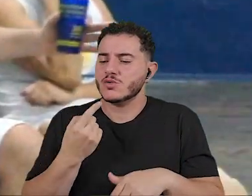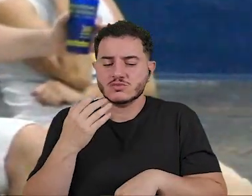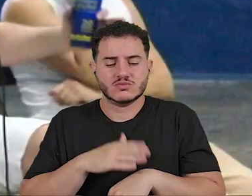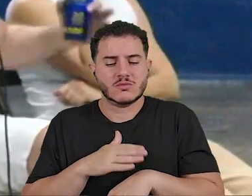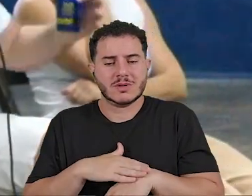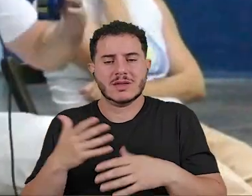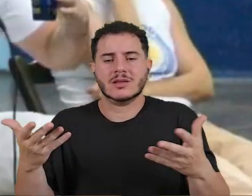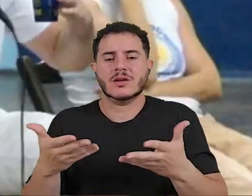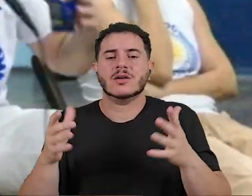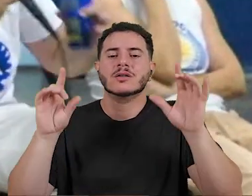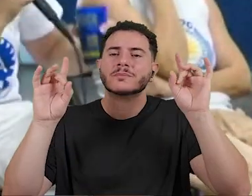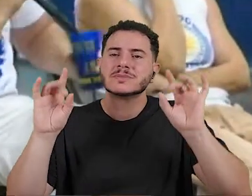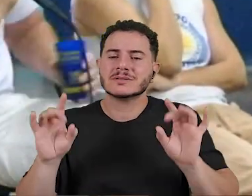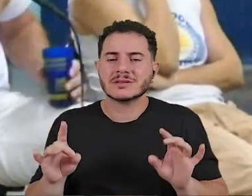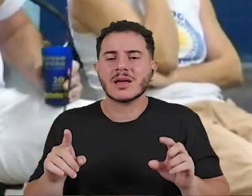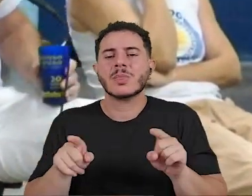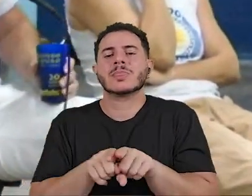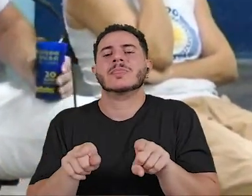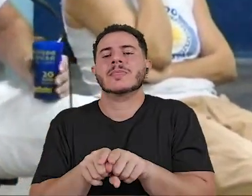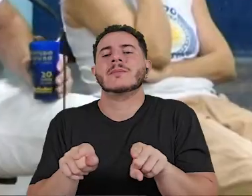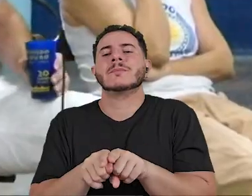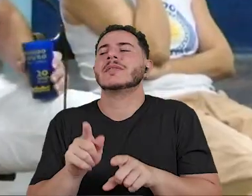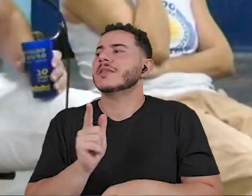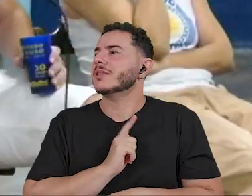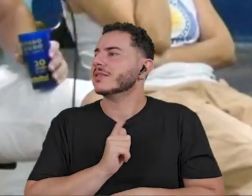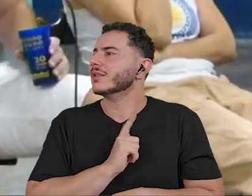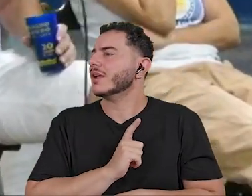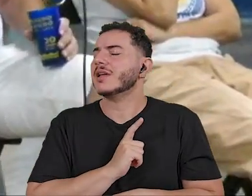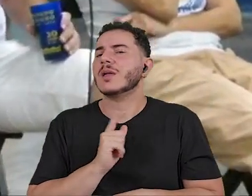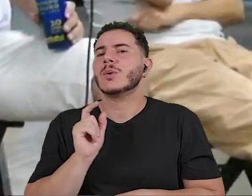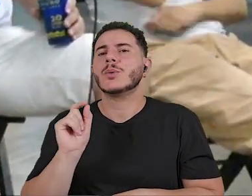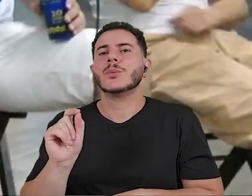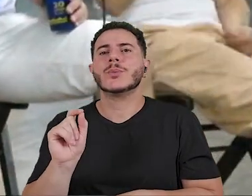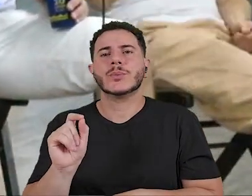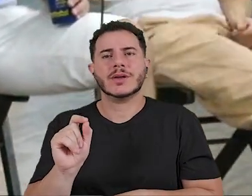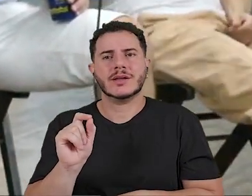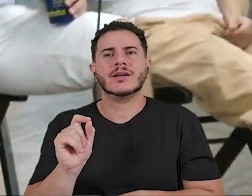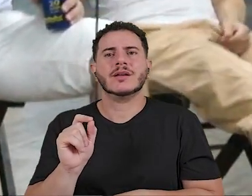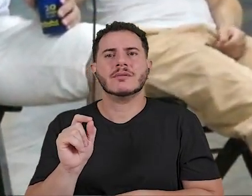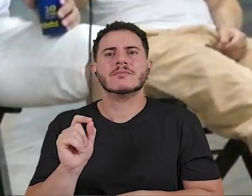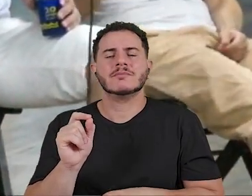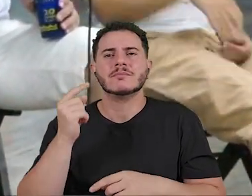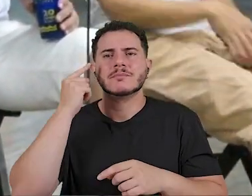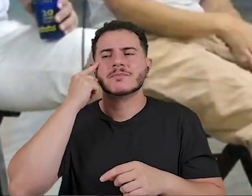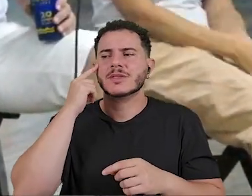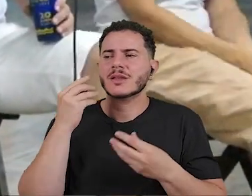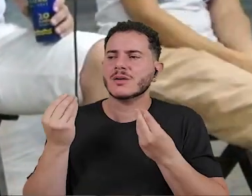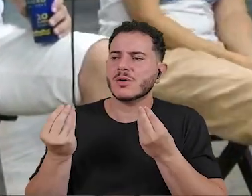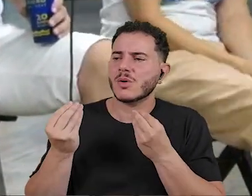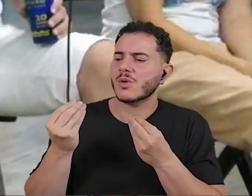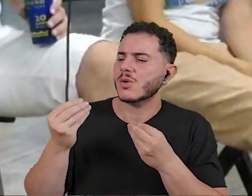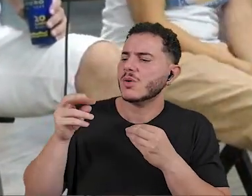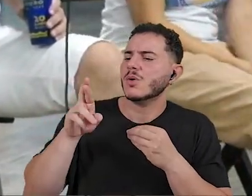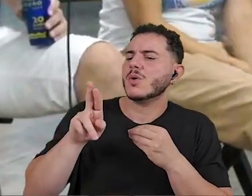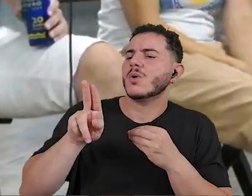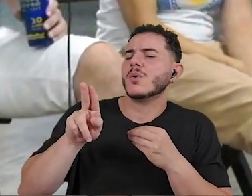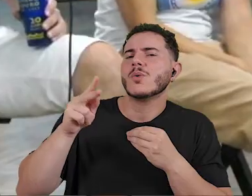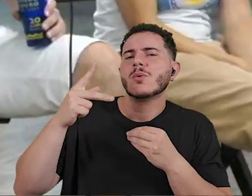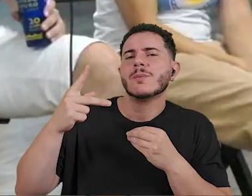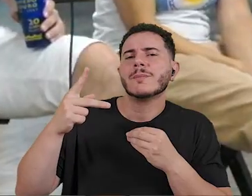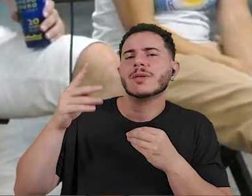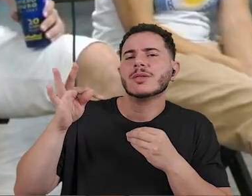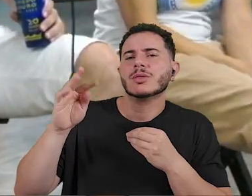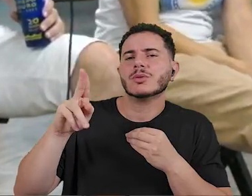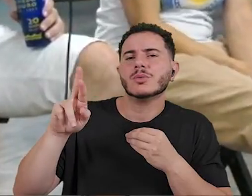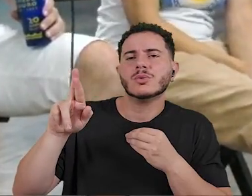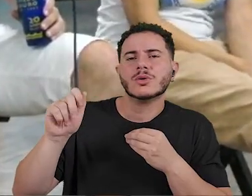a gente estava até discutindo, né, se ia colocar ruptura ou se a gente ia colocar continuidade no nome. Né? Que tem essa coisa da... É o nome de